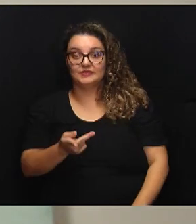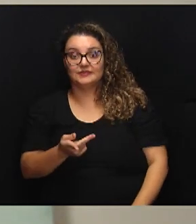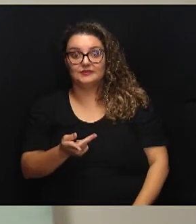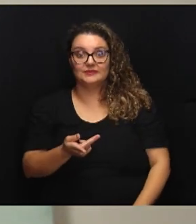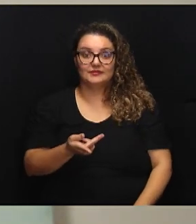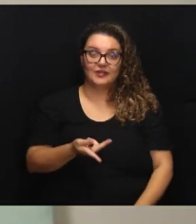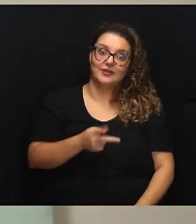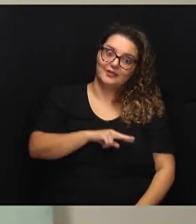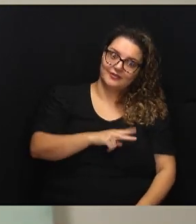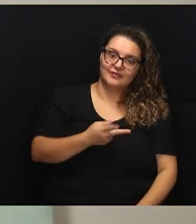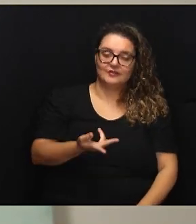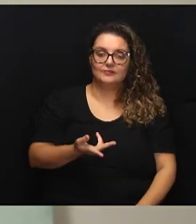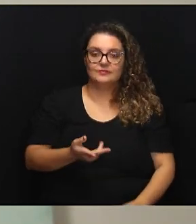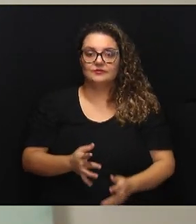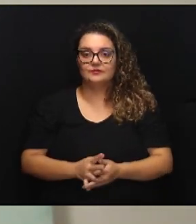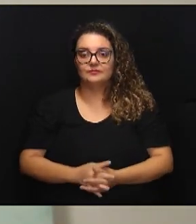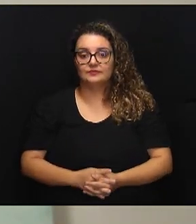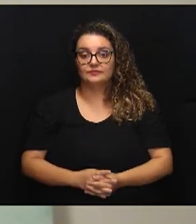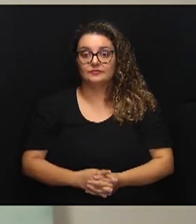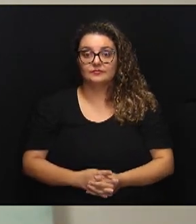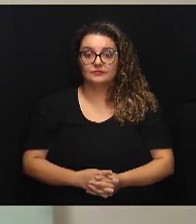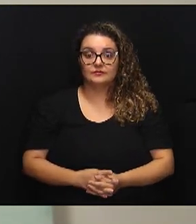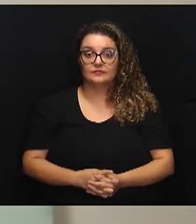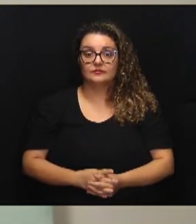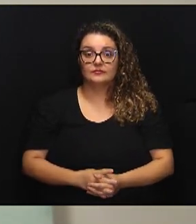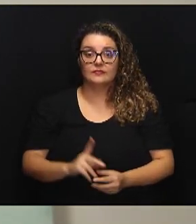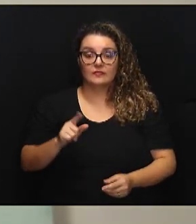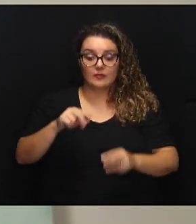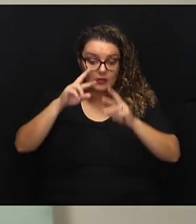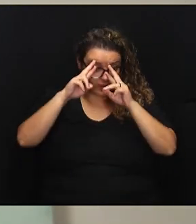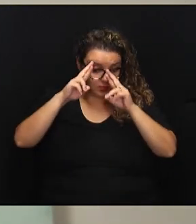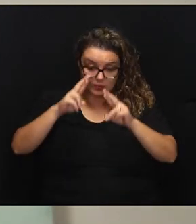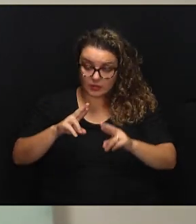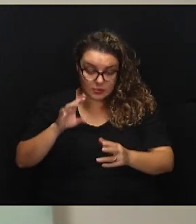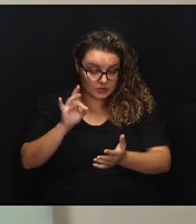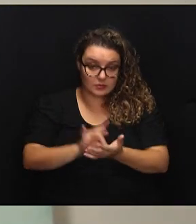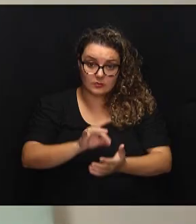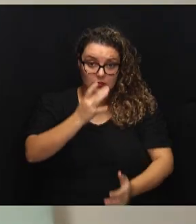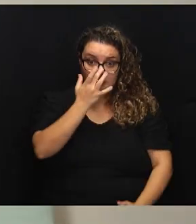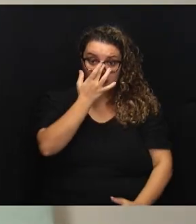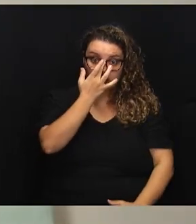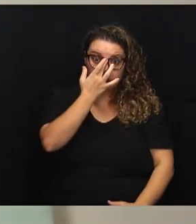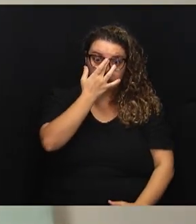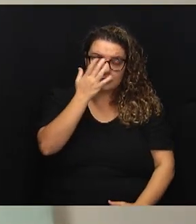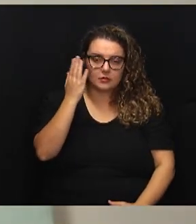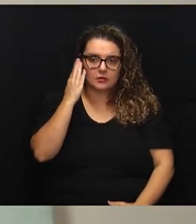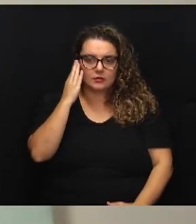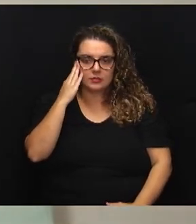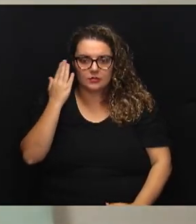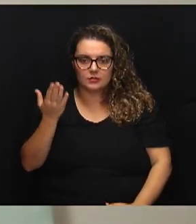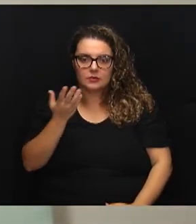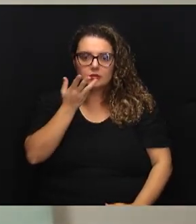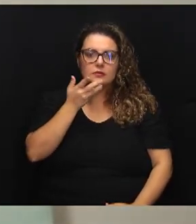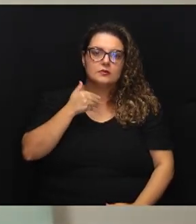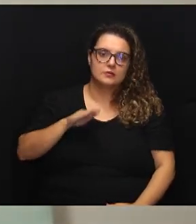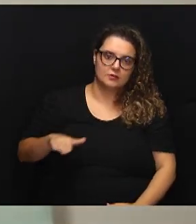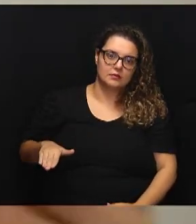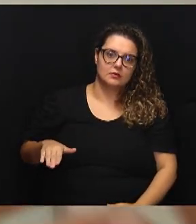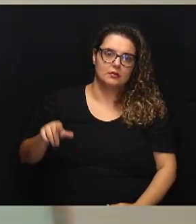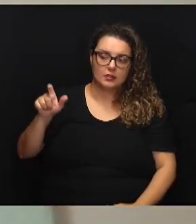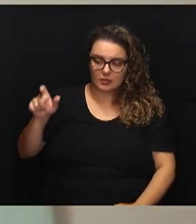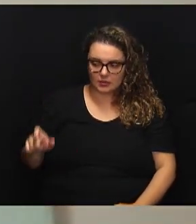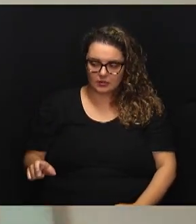né? É a questão de respeito mesmo, de entender que aquela criança é um indivíduo, não é